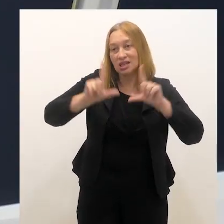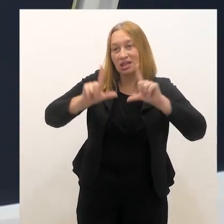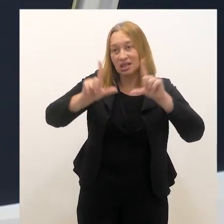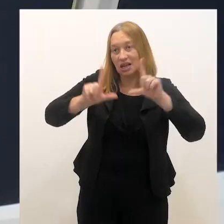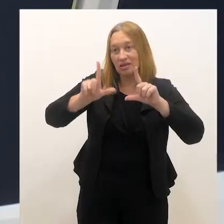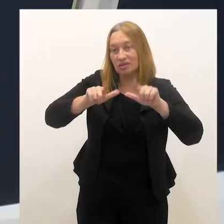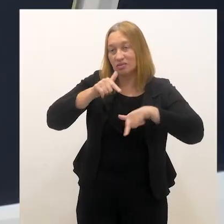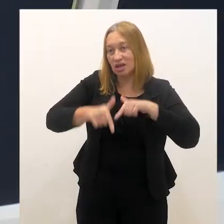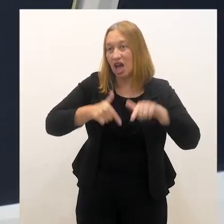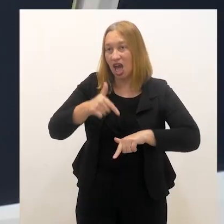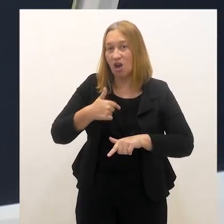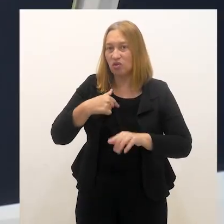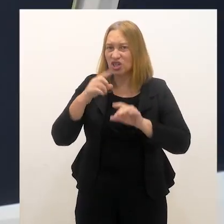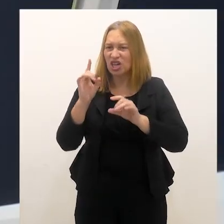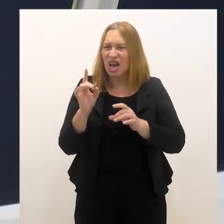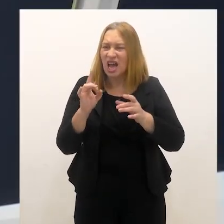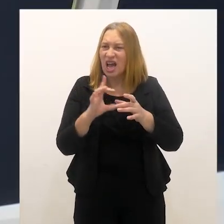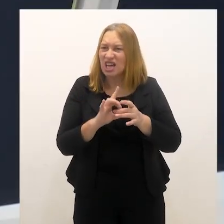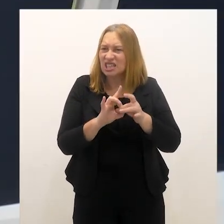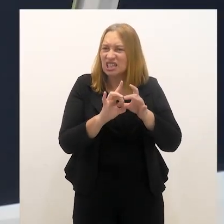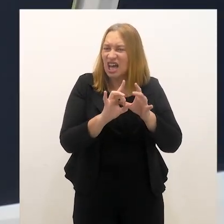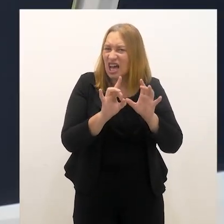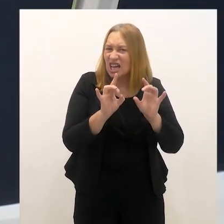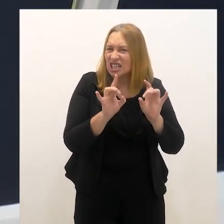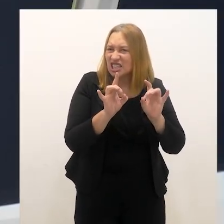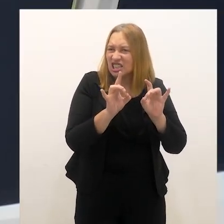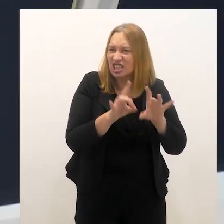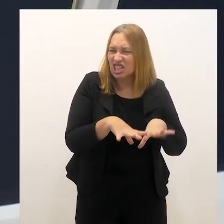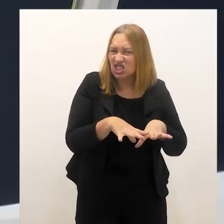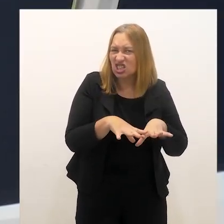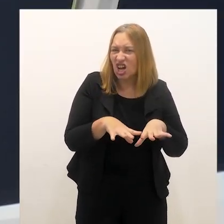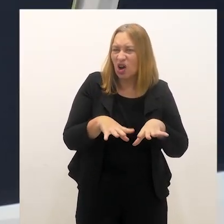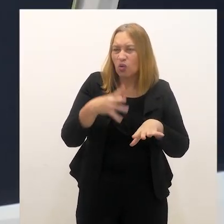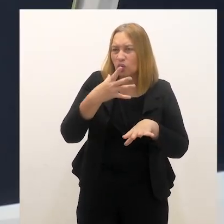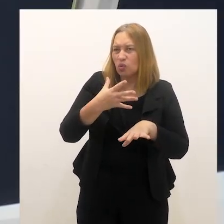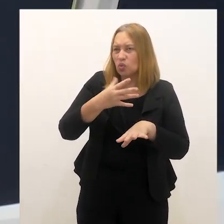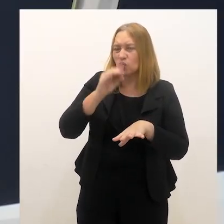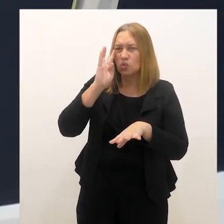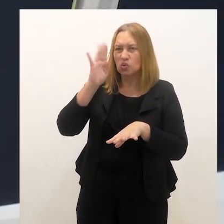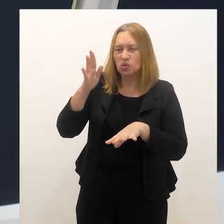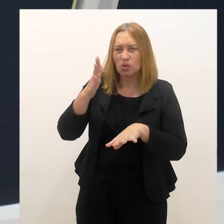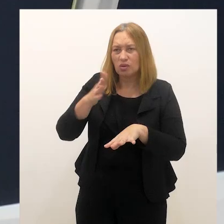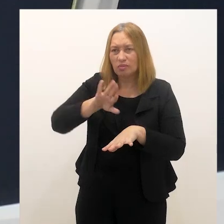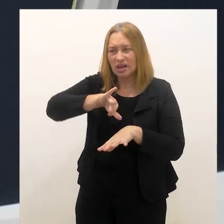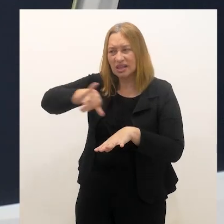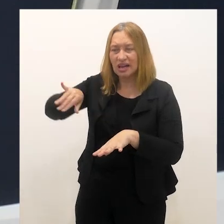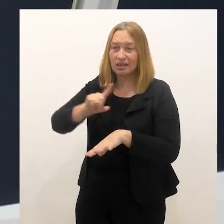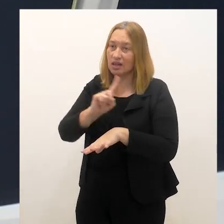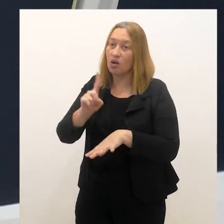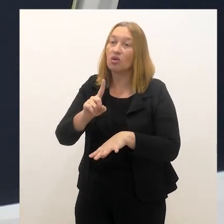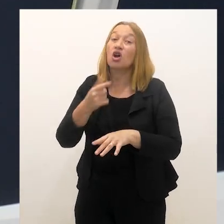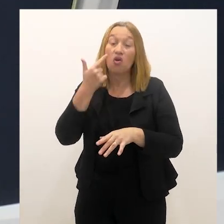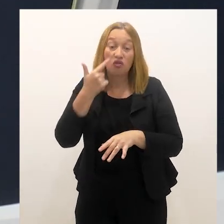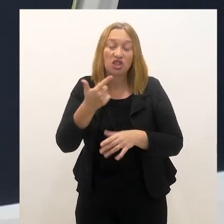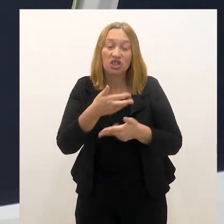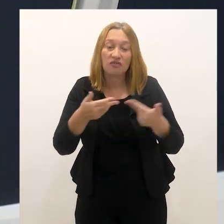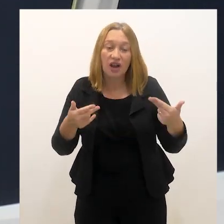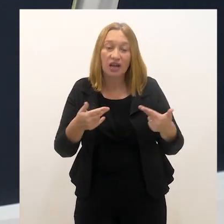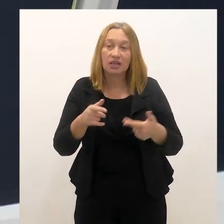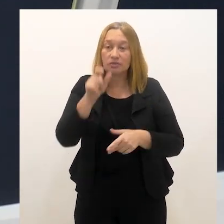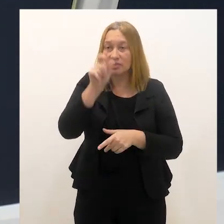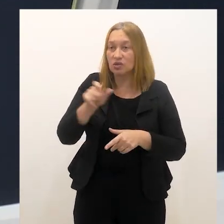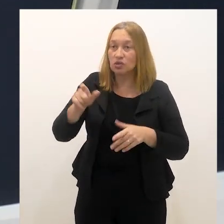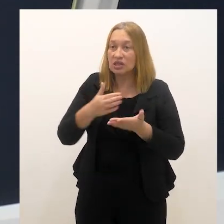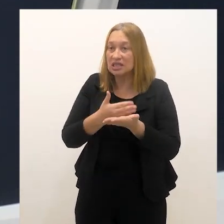com televisão e eu acho que eu não vou deixar esse sonho morrer tão cedo, porque eu vejo que tem muita gente aí que começa